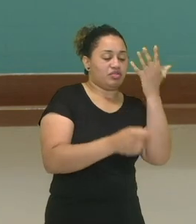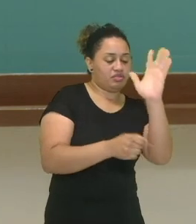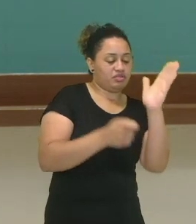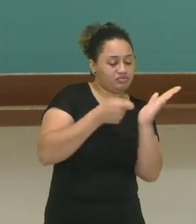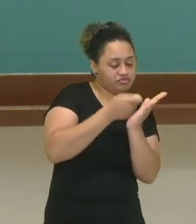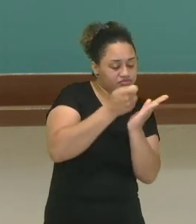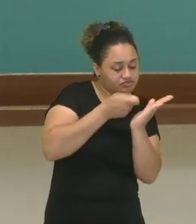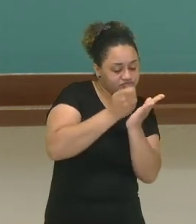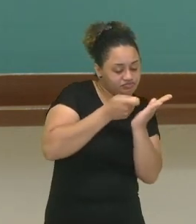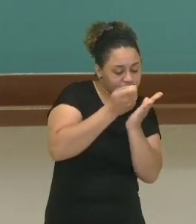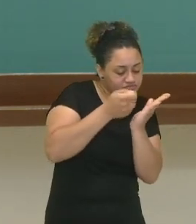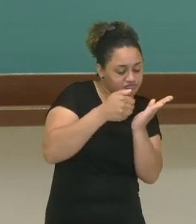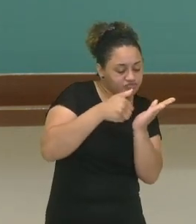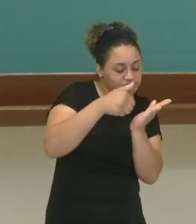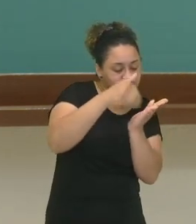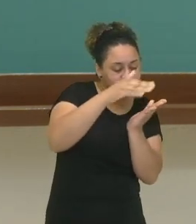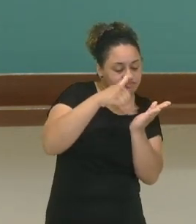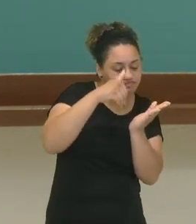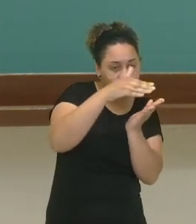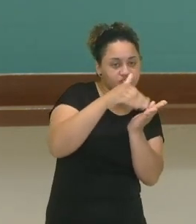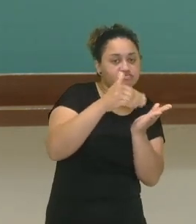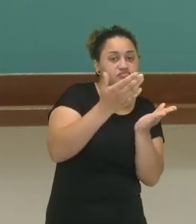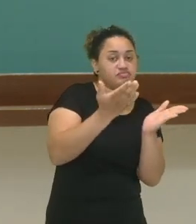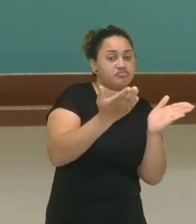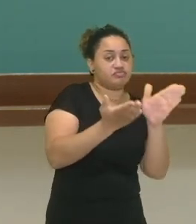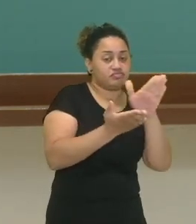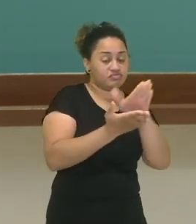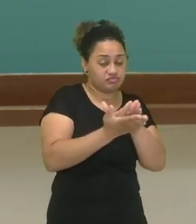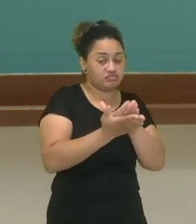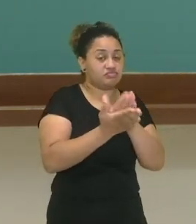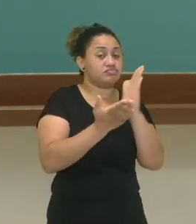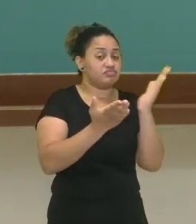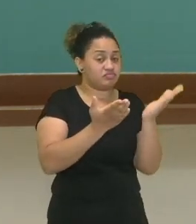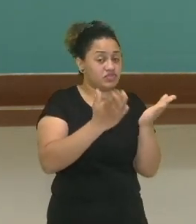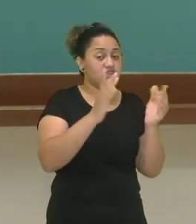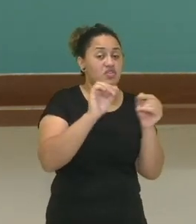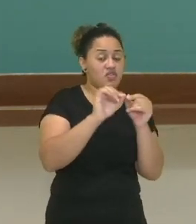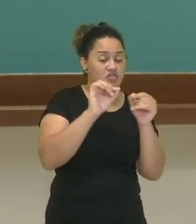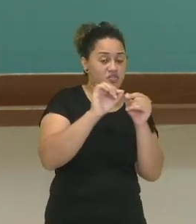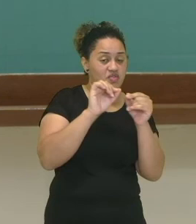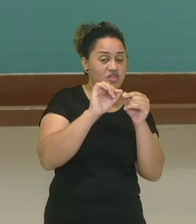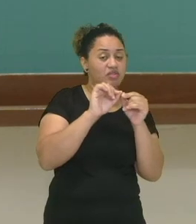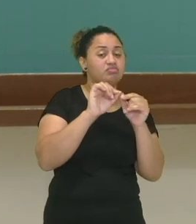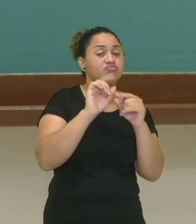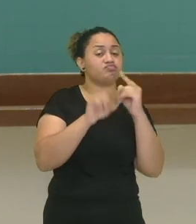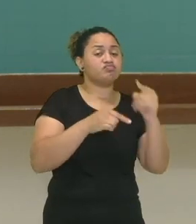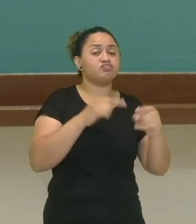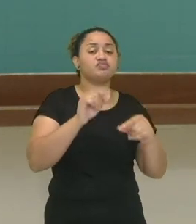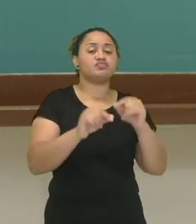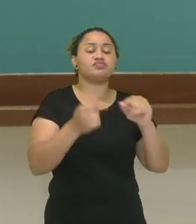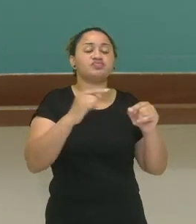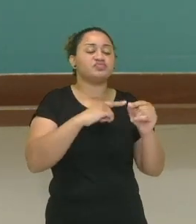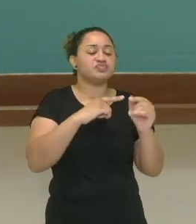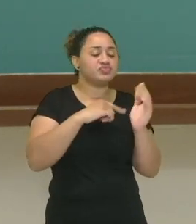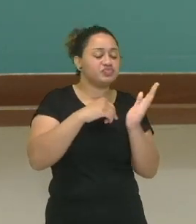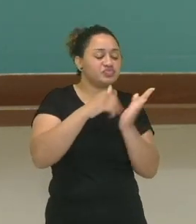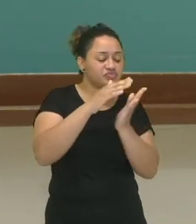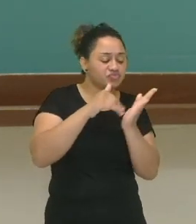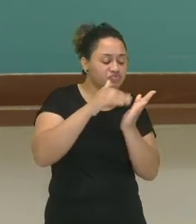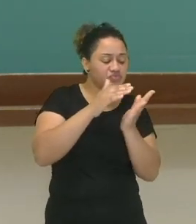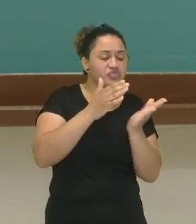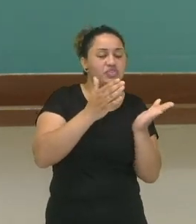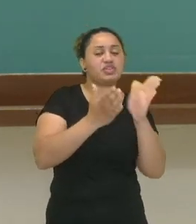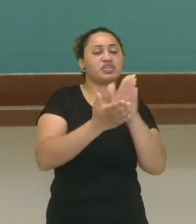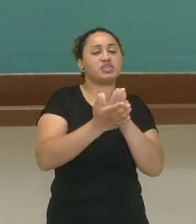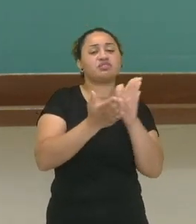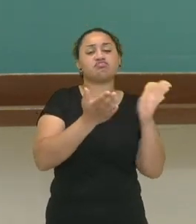madeira, esculpida, ela é entalhada, as partes em relevo que são depois, né, passado o rolo de tinta e são prensadas